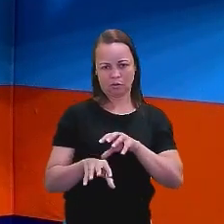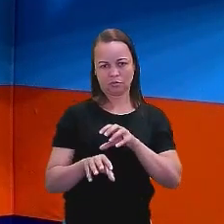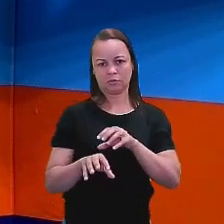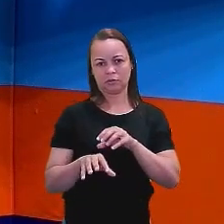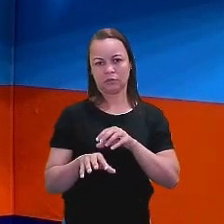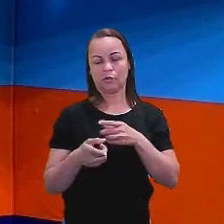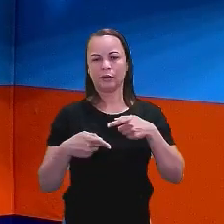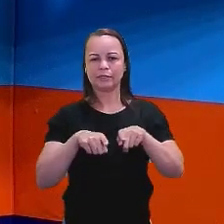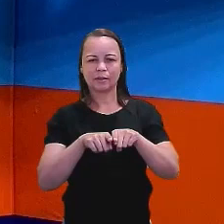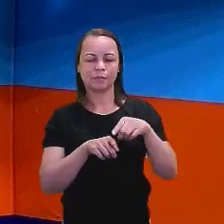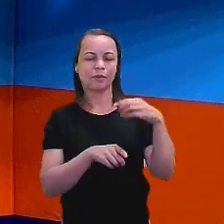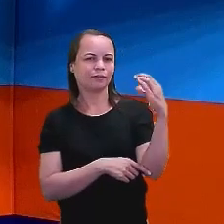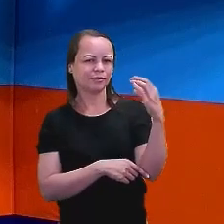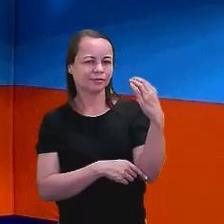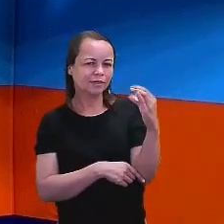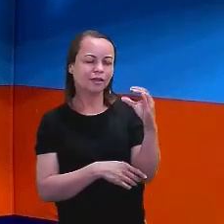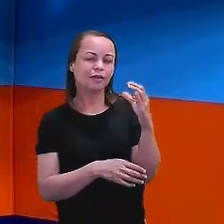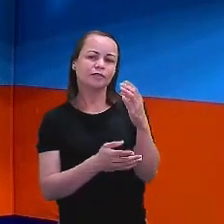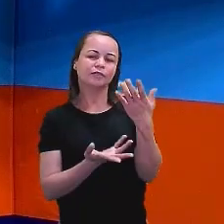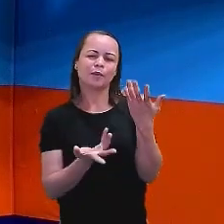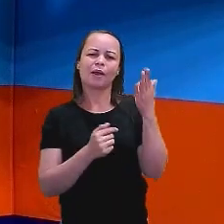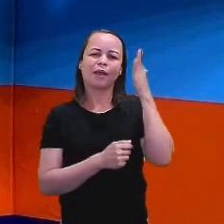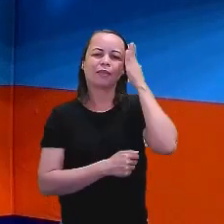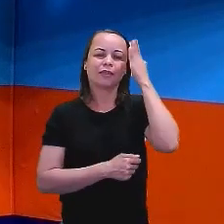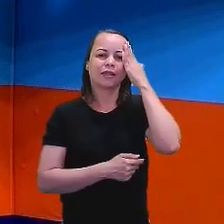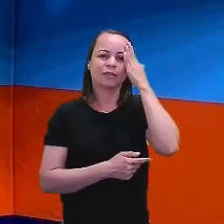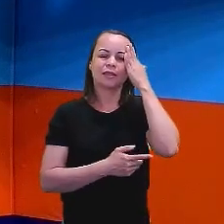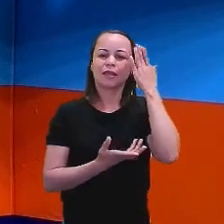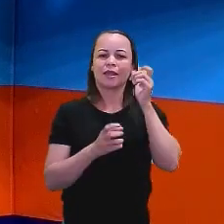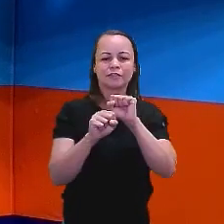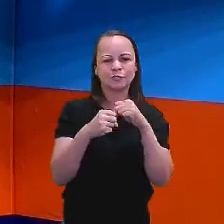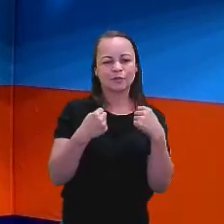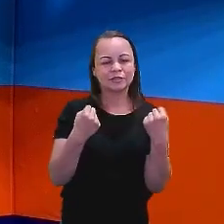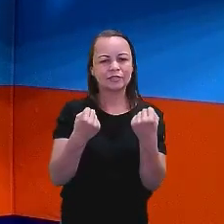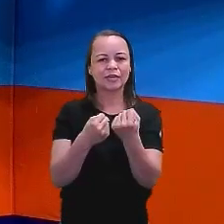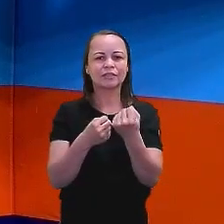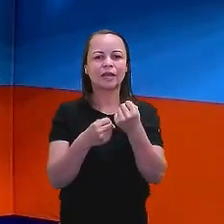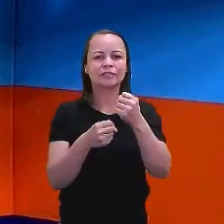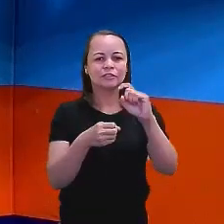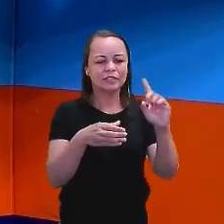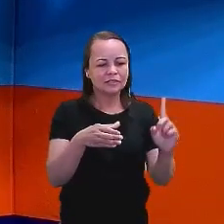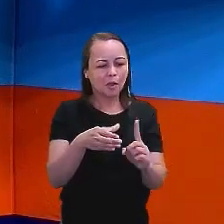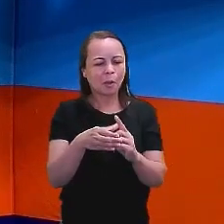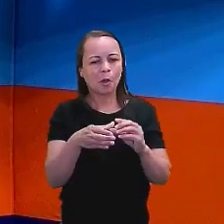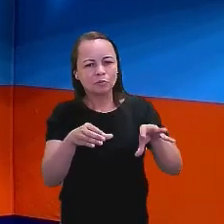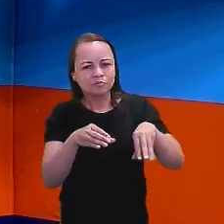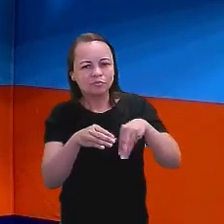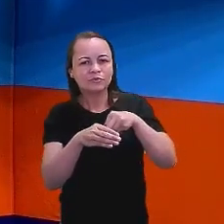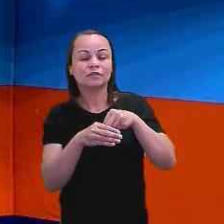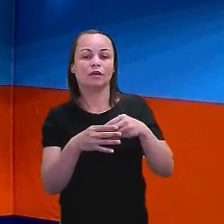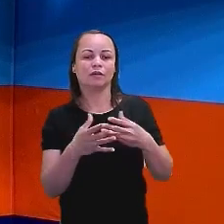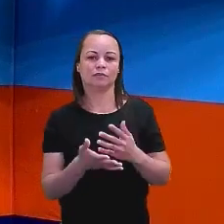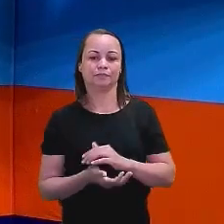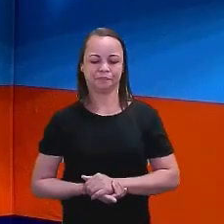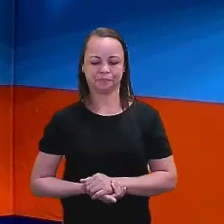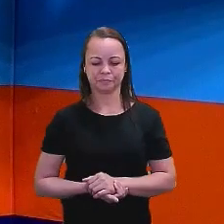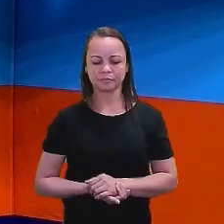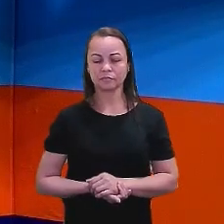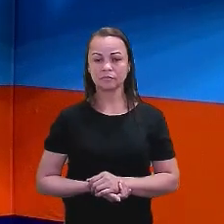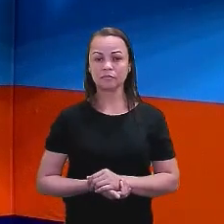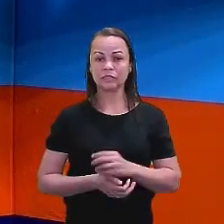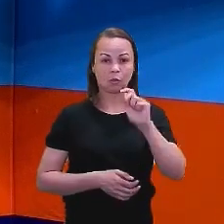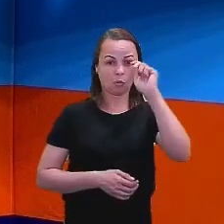da ciência para a gente entender a sociedade em que estamos inseridos. Então, consciência negra é isso, não é falar apenas